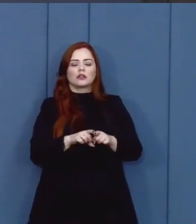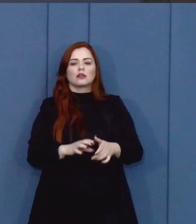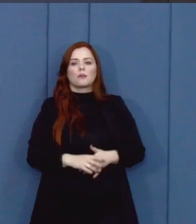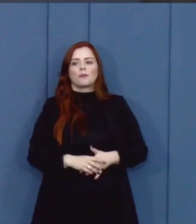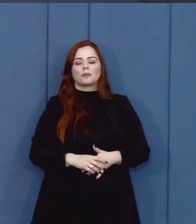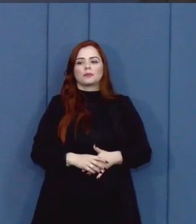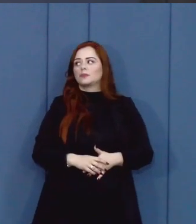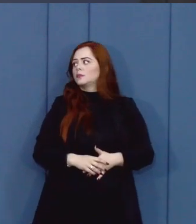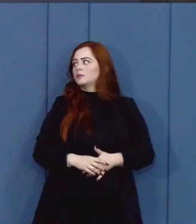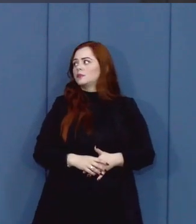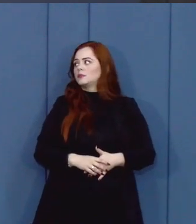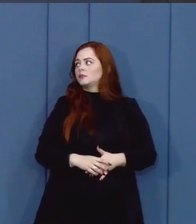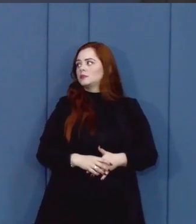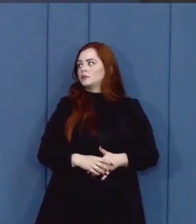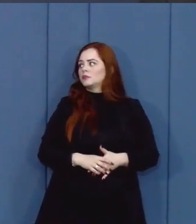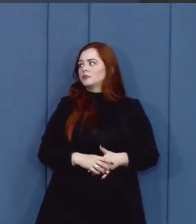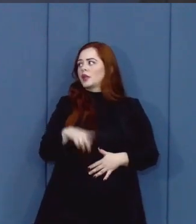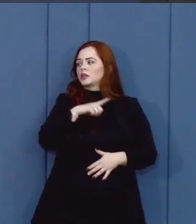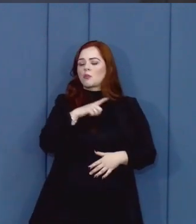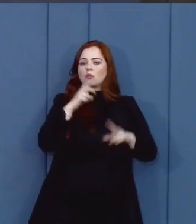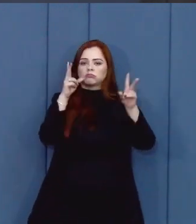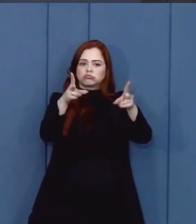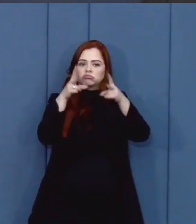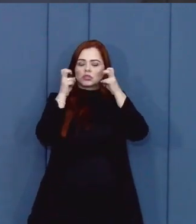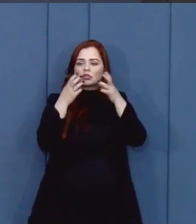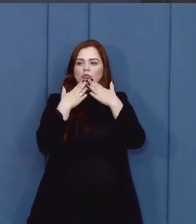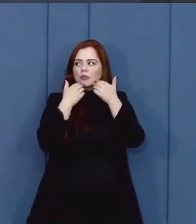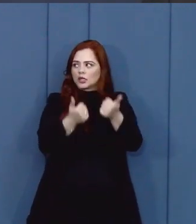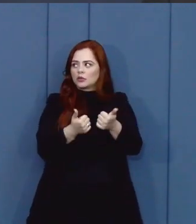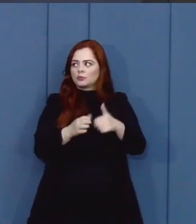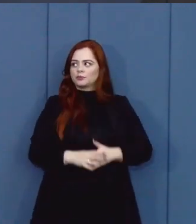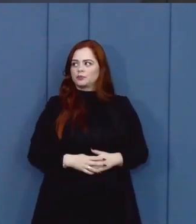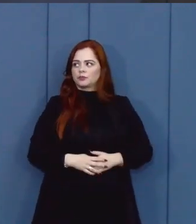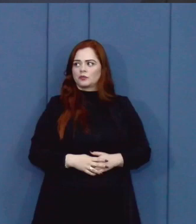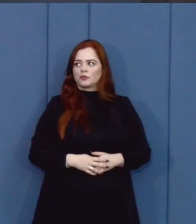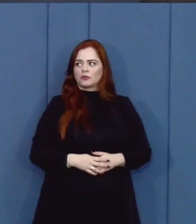gerador de expectativas, sim? Eu quisiera